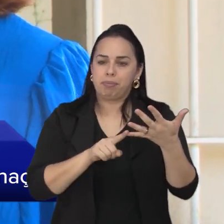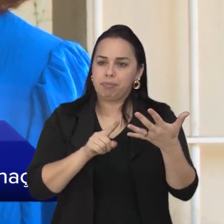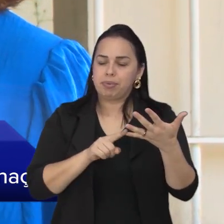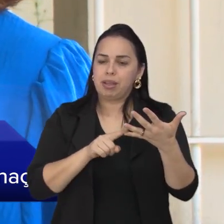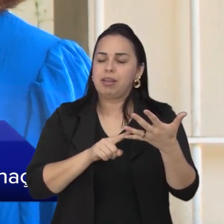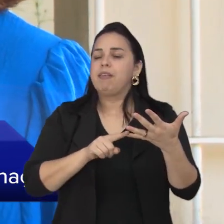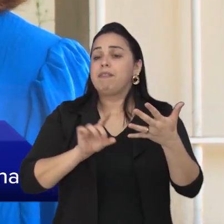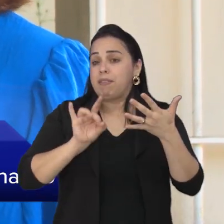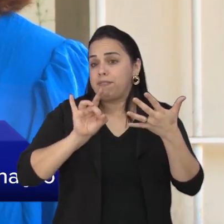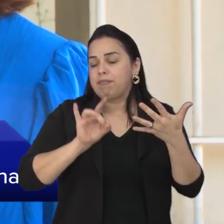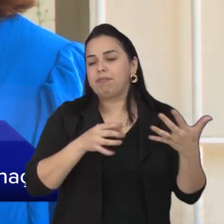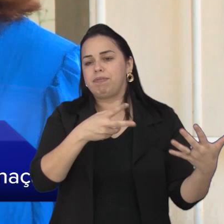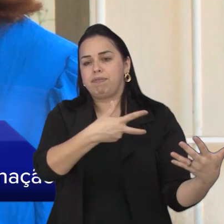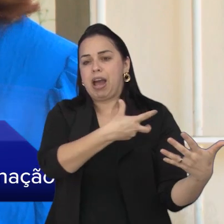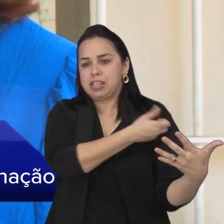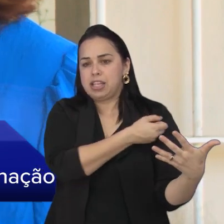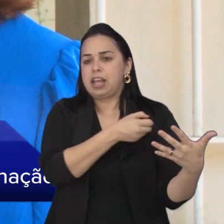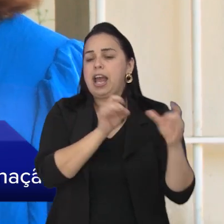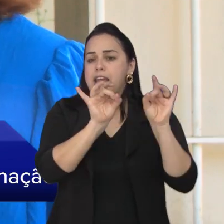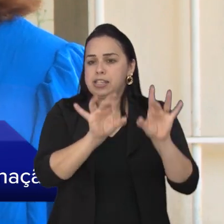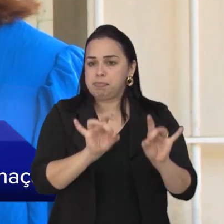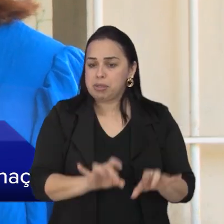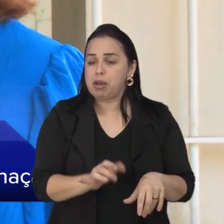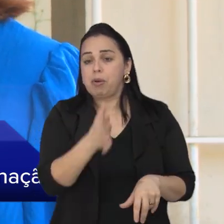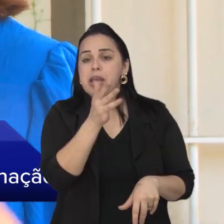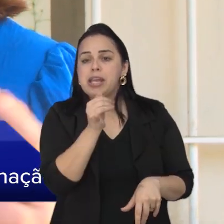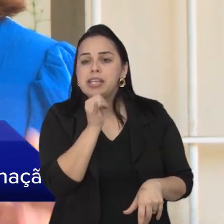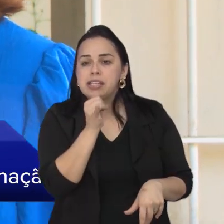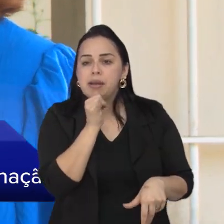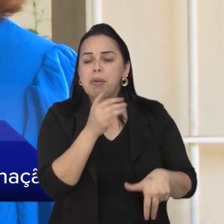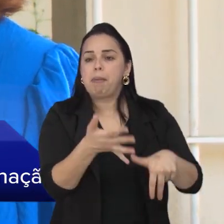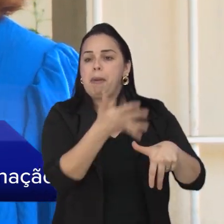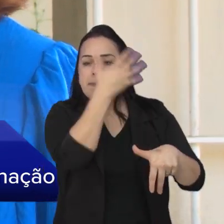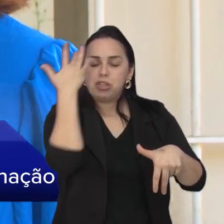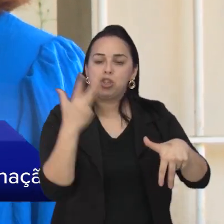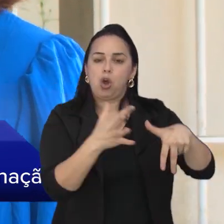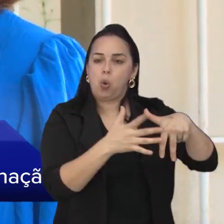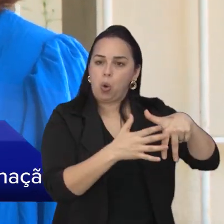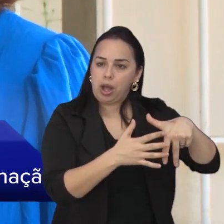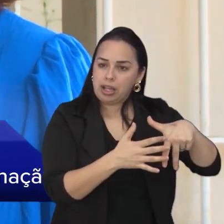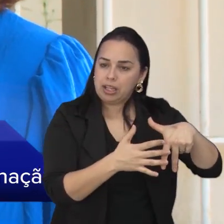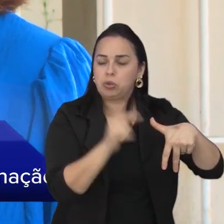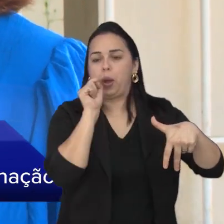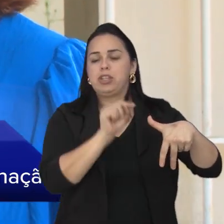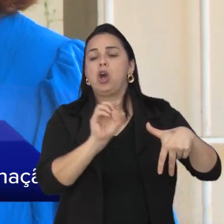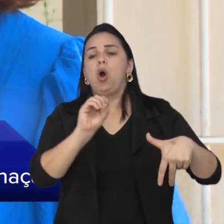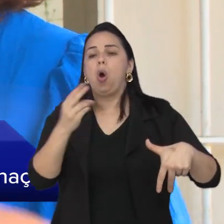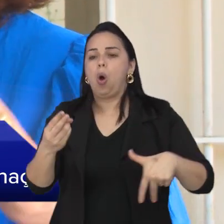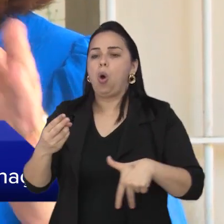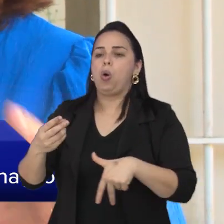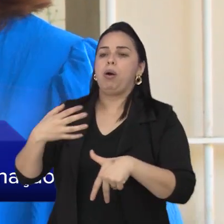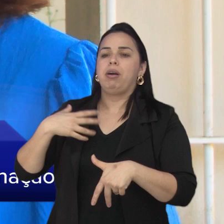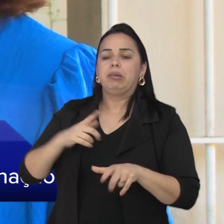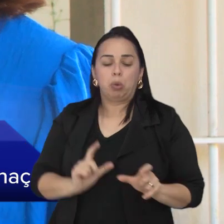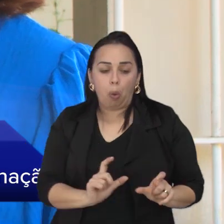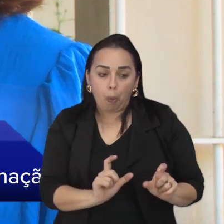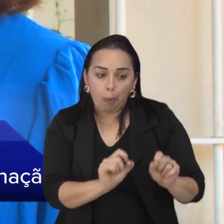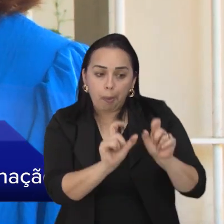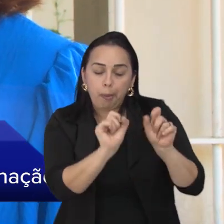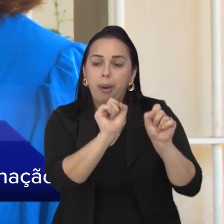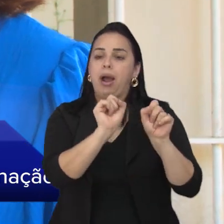de imunobiológicos especiais, vacinas especiais que você oferece para aqueles pacientes, por exemplo, um transplantado de medula óssea, um